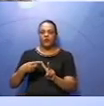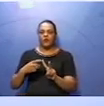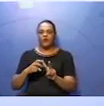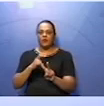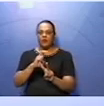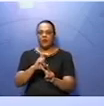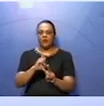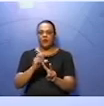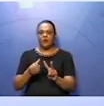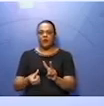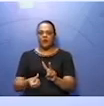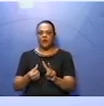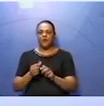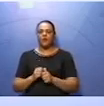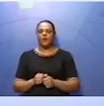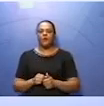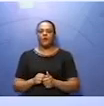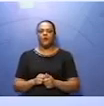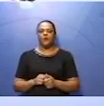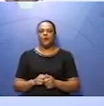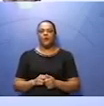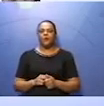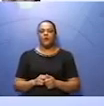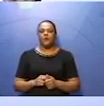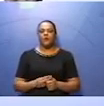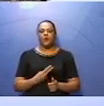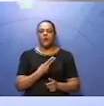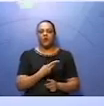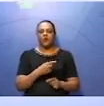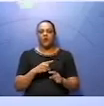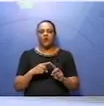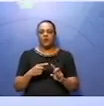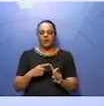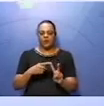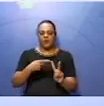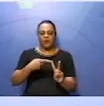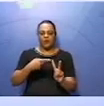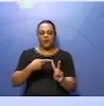6. Esse 2 está fazendo uma conta de vezes com as raízes.